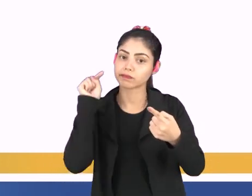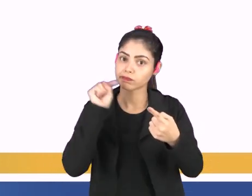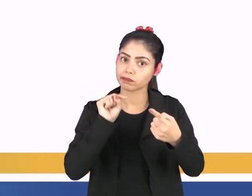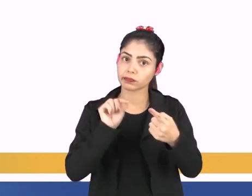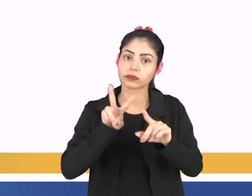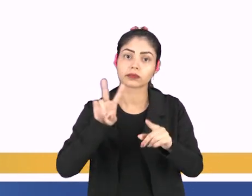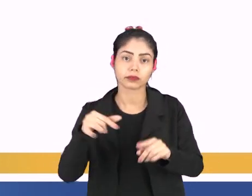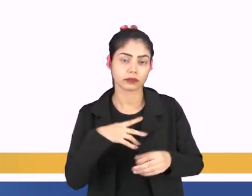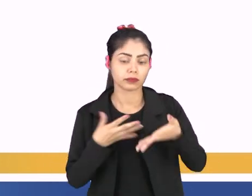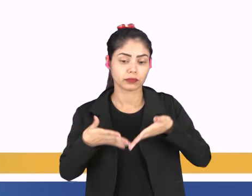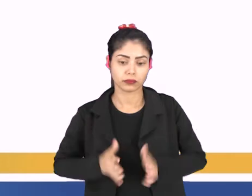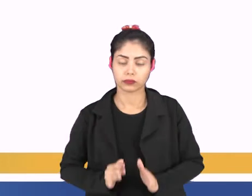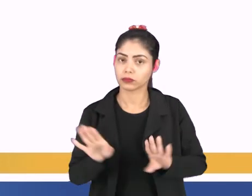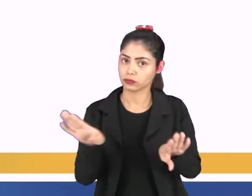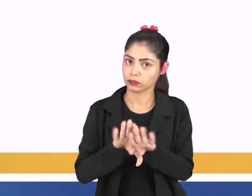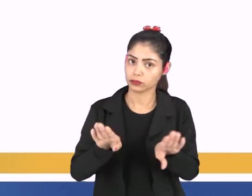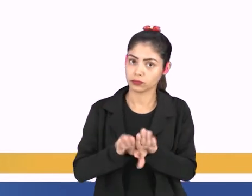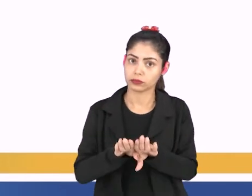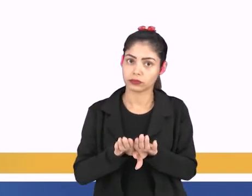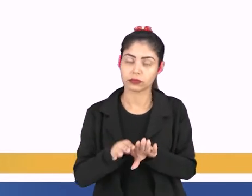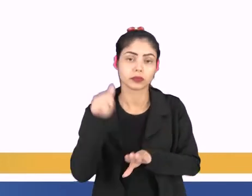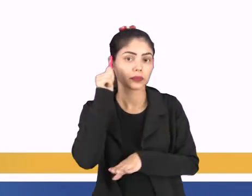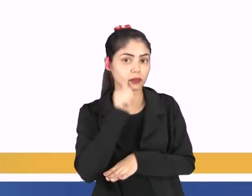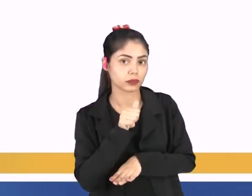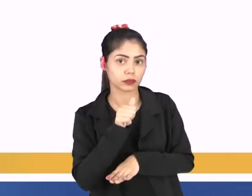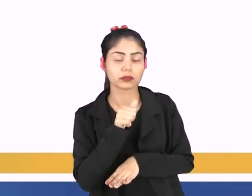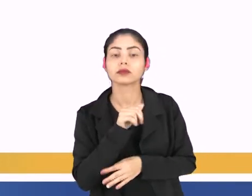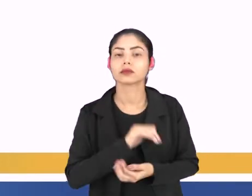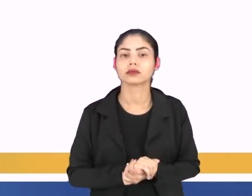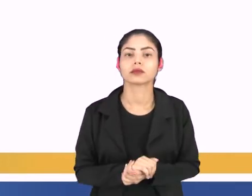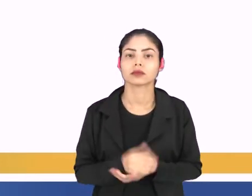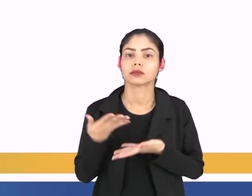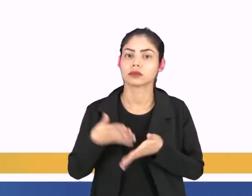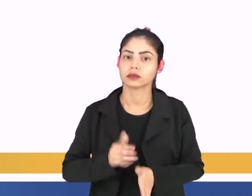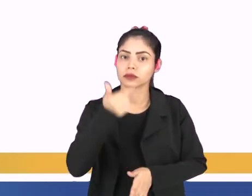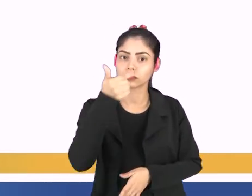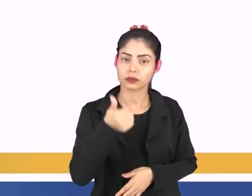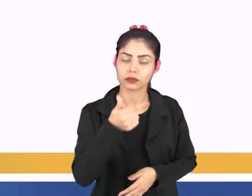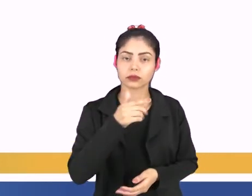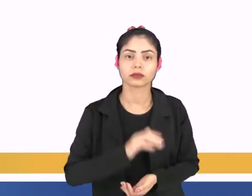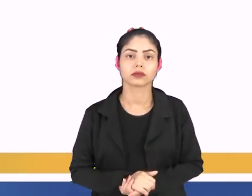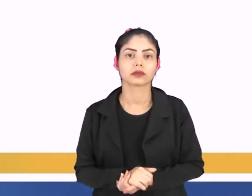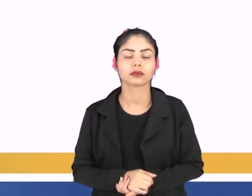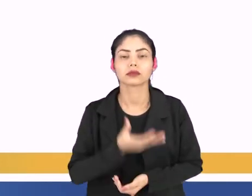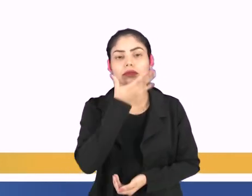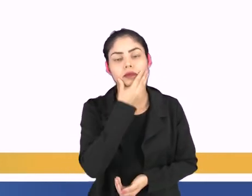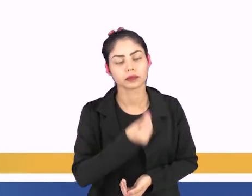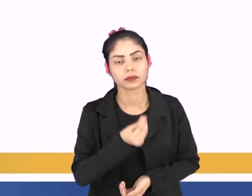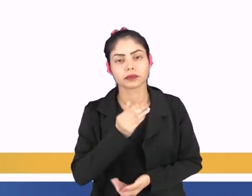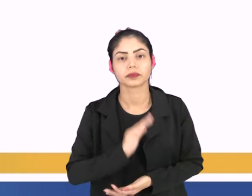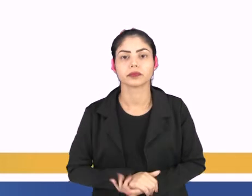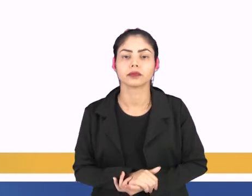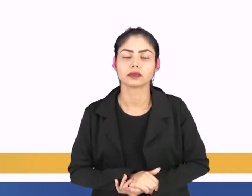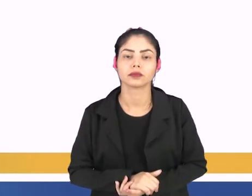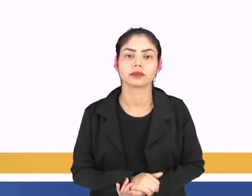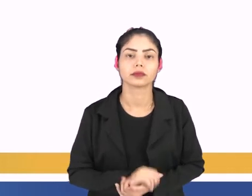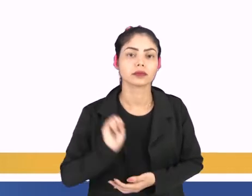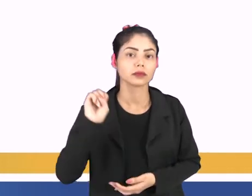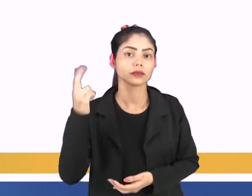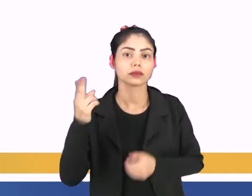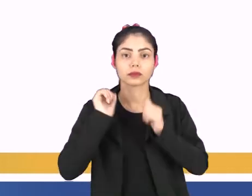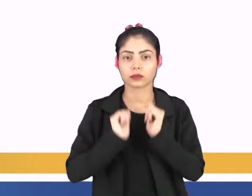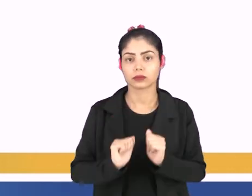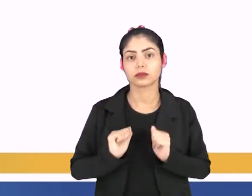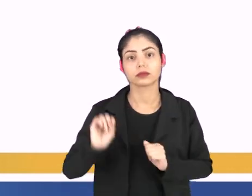situação, vai gerar um sexo feminino e aí na segunda gravidez, um sexo masculino. Ou